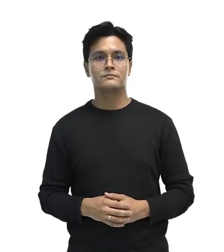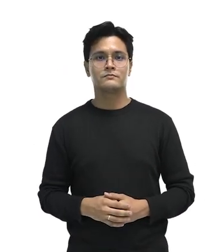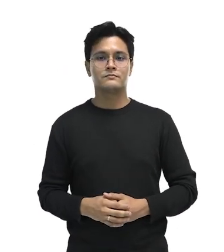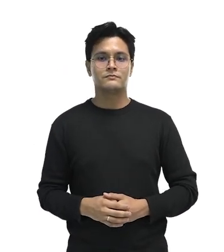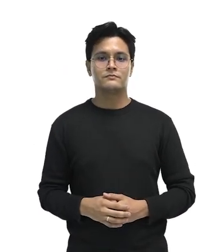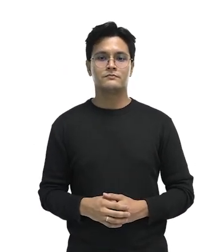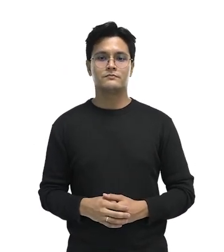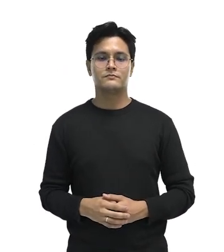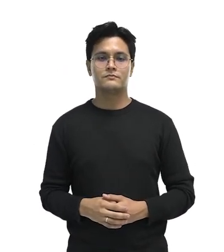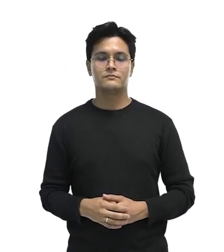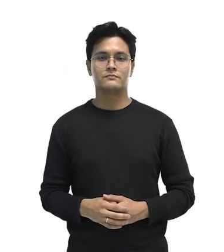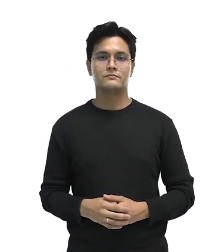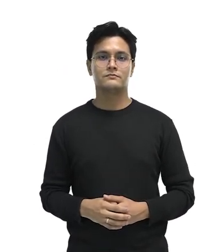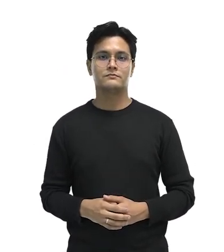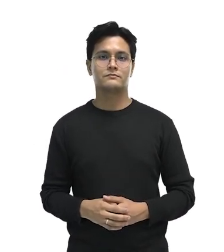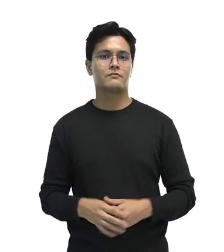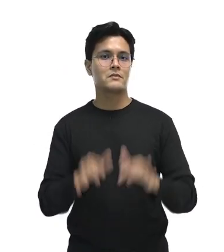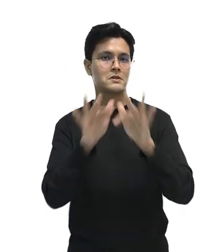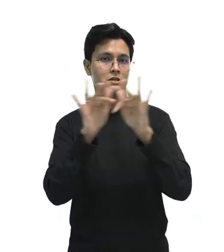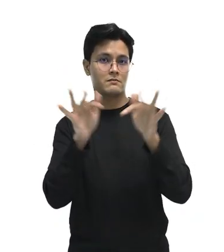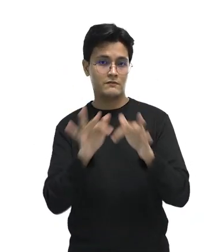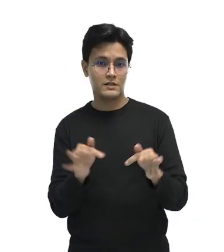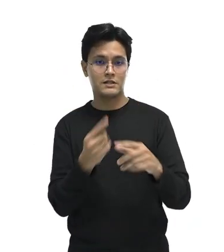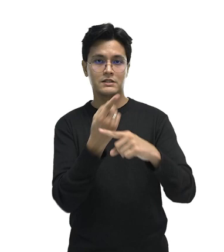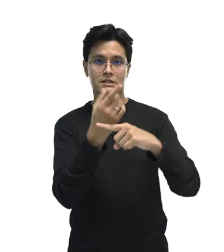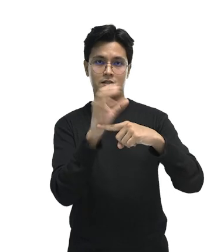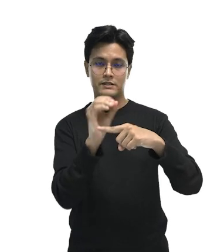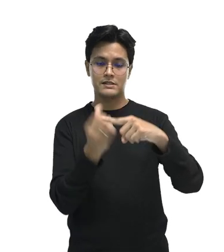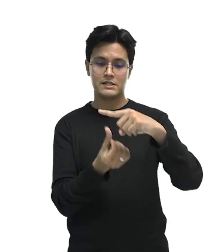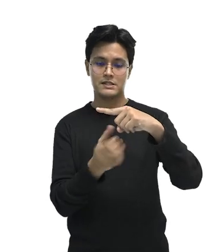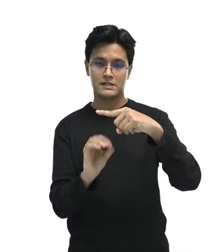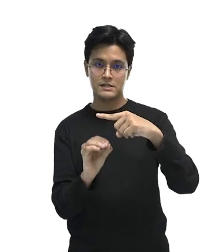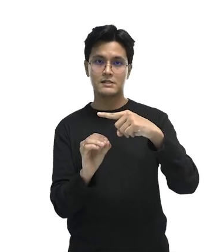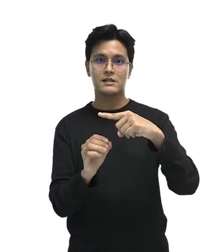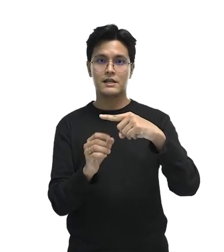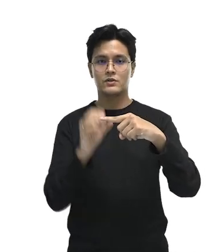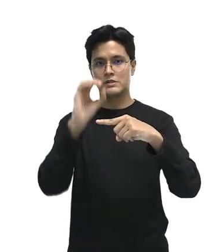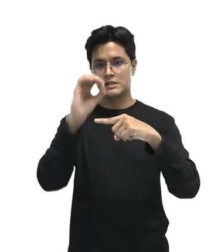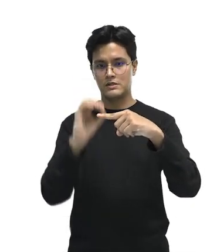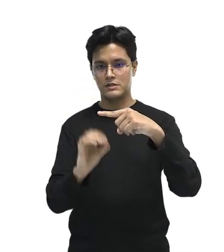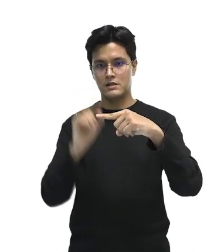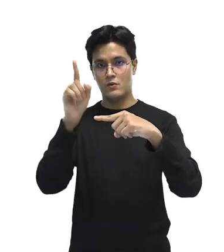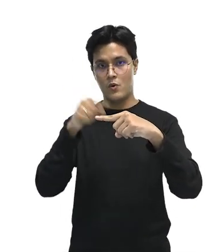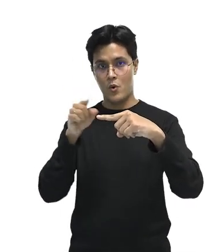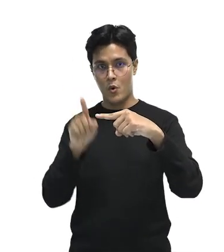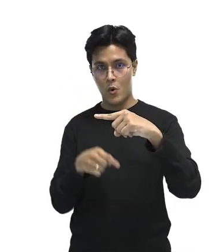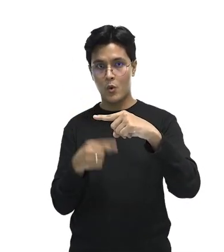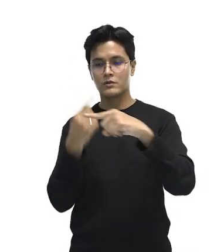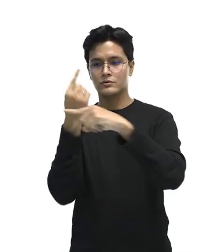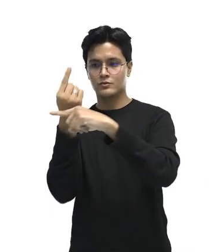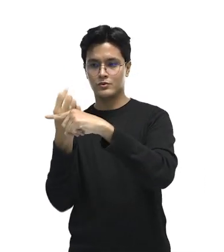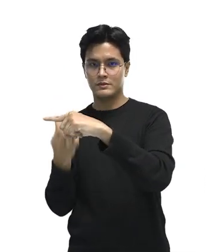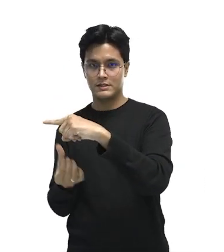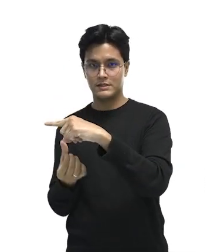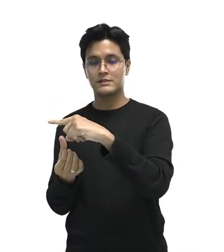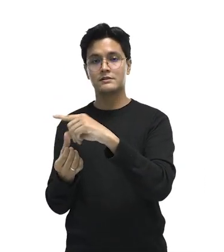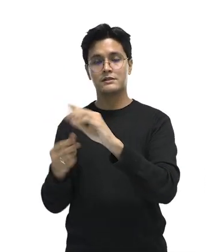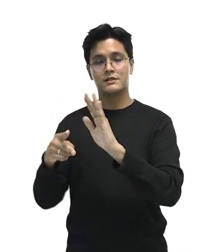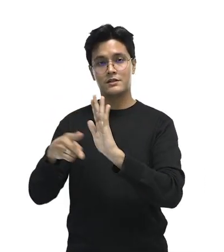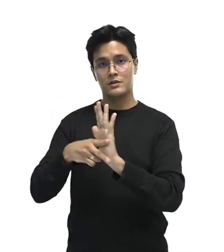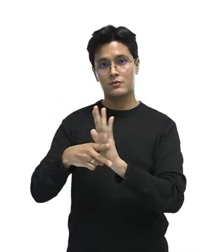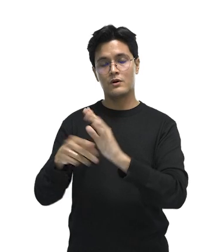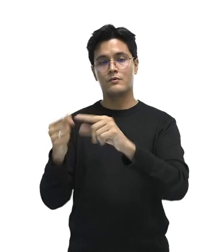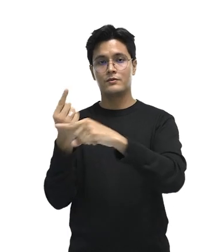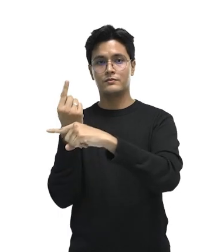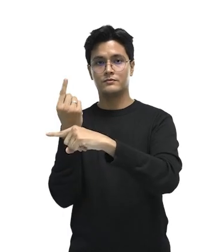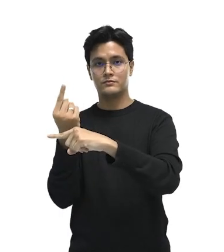Simplificando, 10 sobre 60, corta os 2 zerinhos ali e fica 1 sobre 6. Igual a